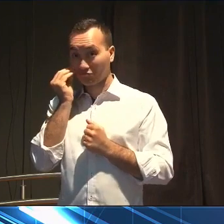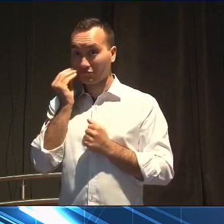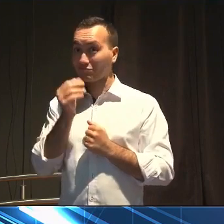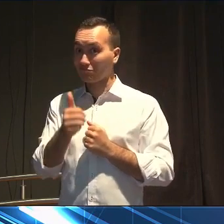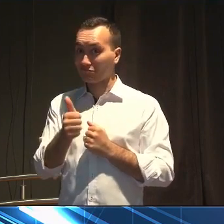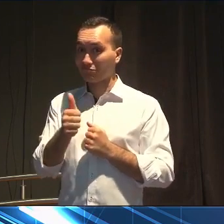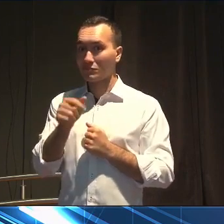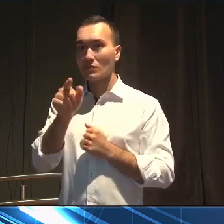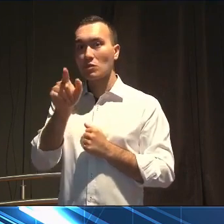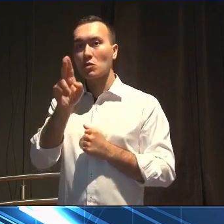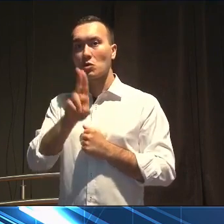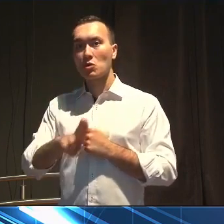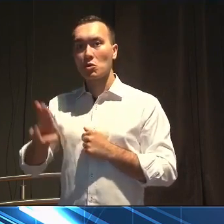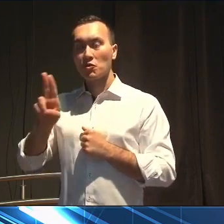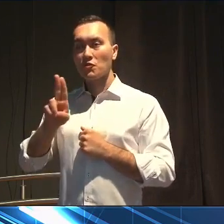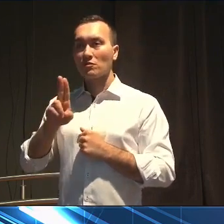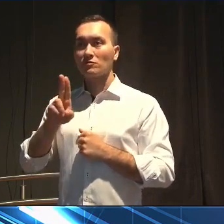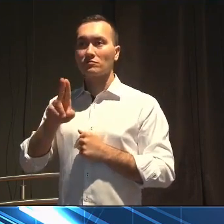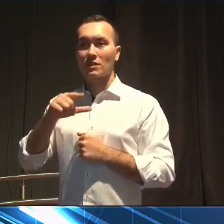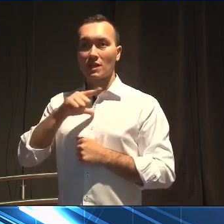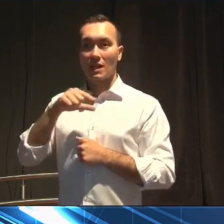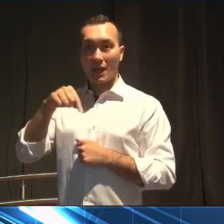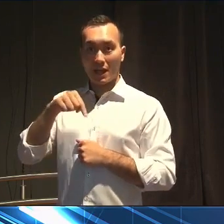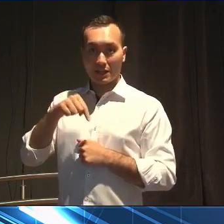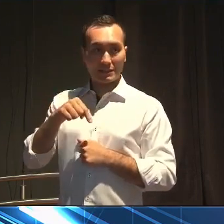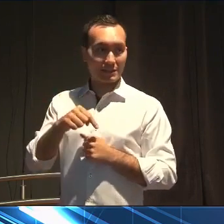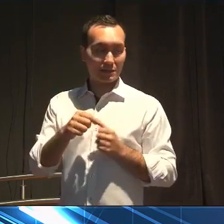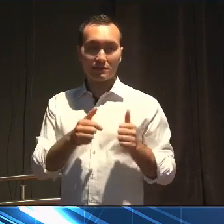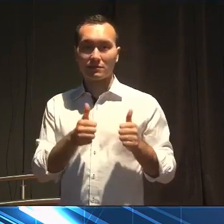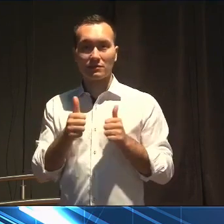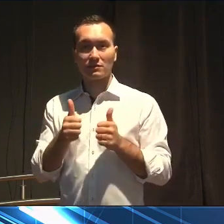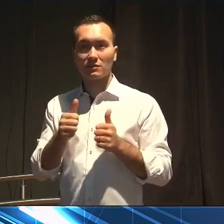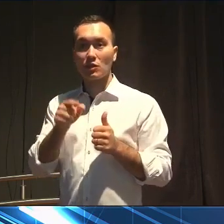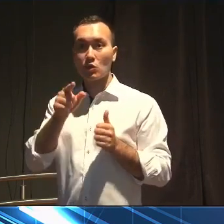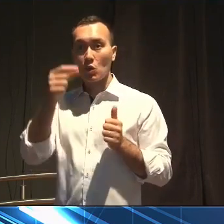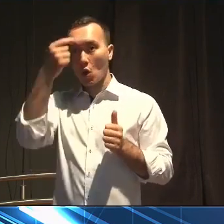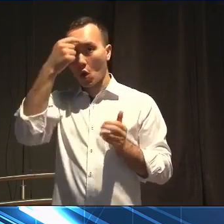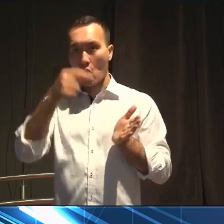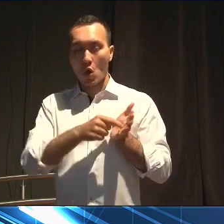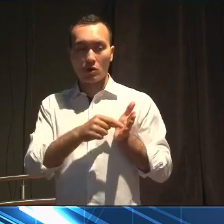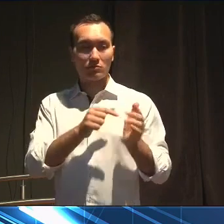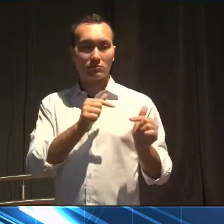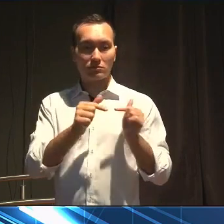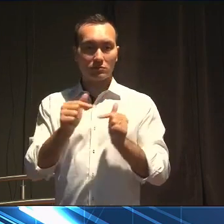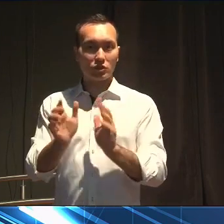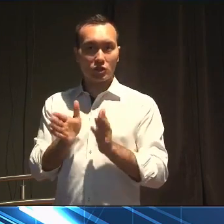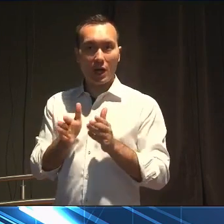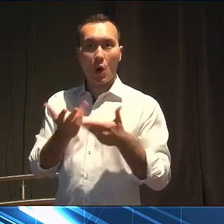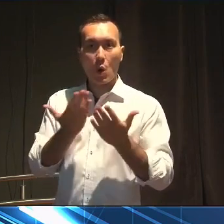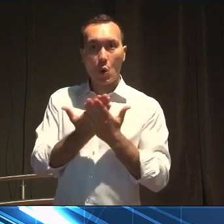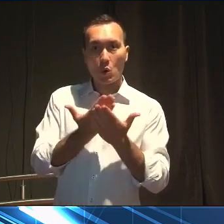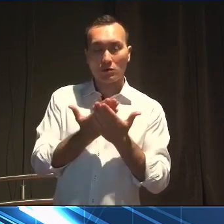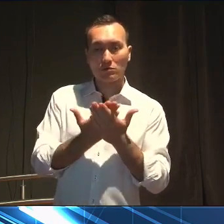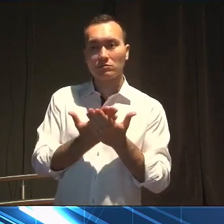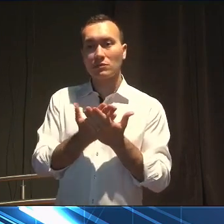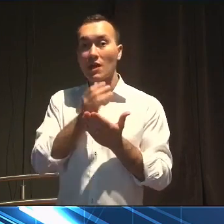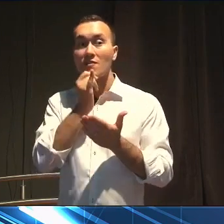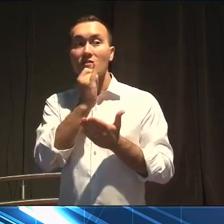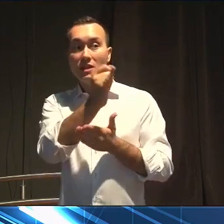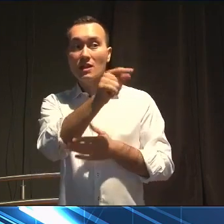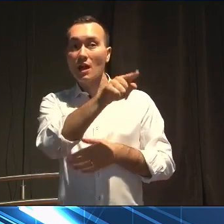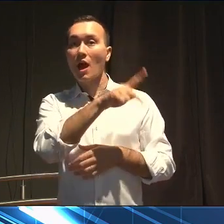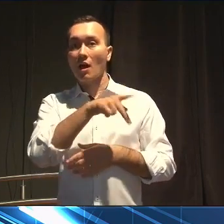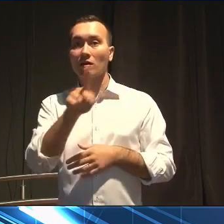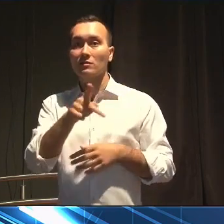da universidade e quiser aprender mais sobre IA e já estiver trabalhando com IA, avisa para o professor de vocês que tem isso aqui. A gente já